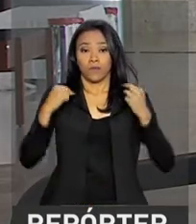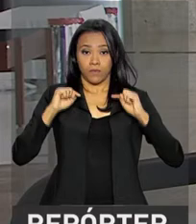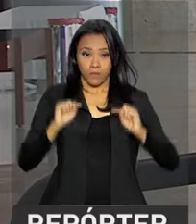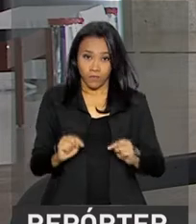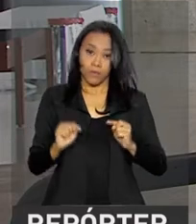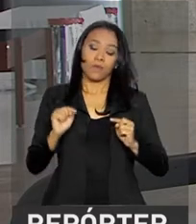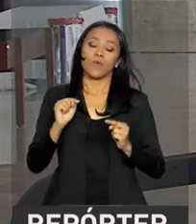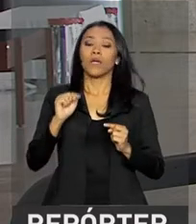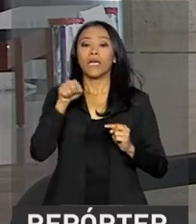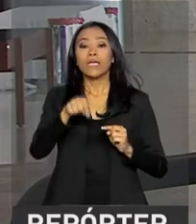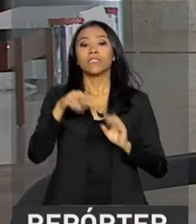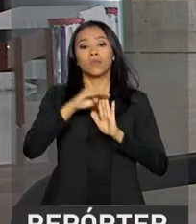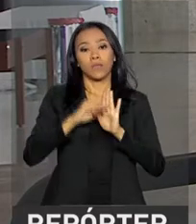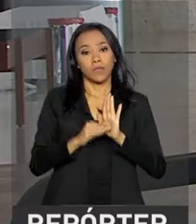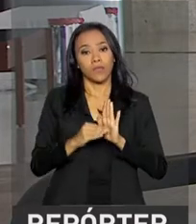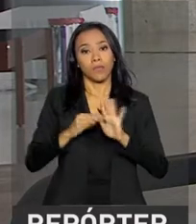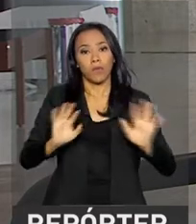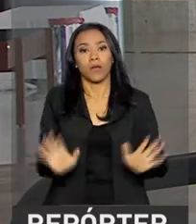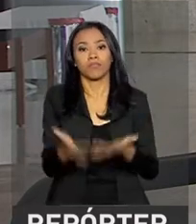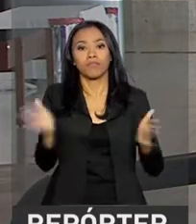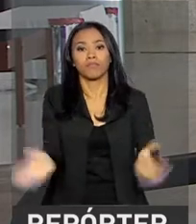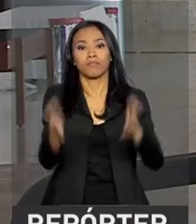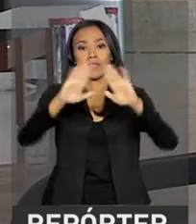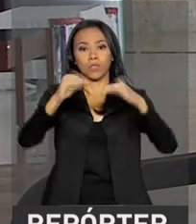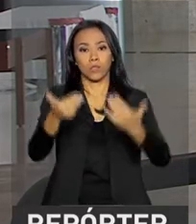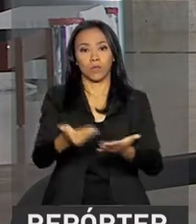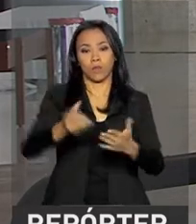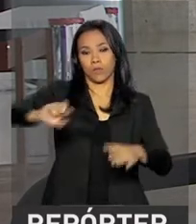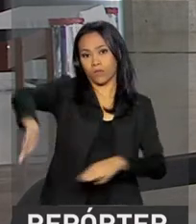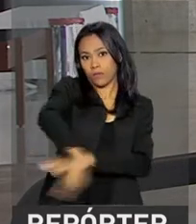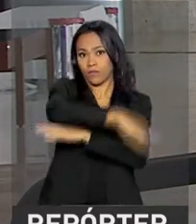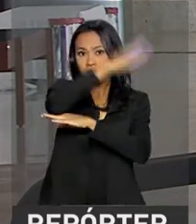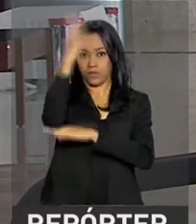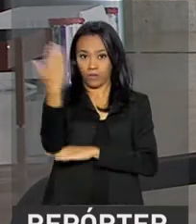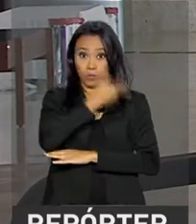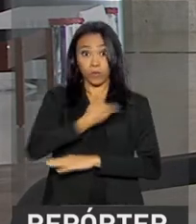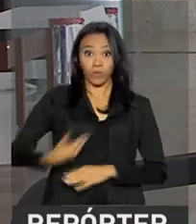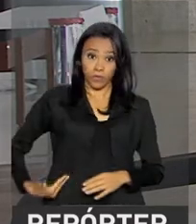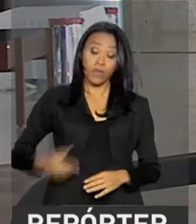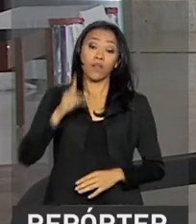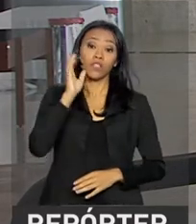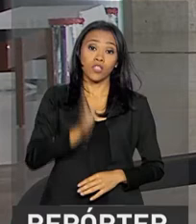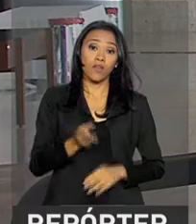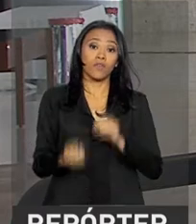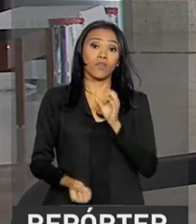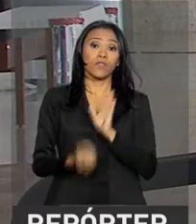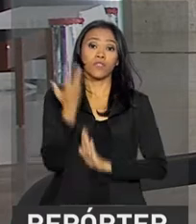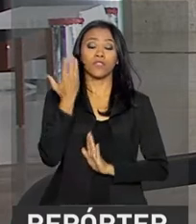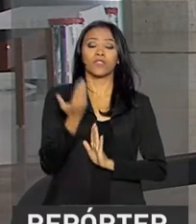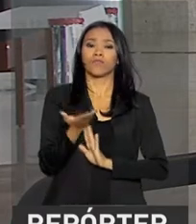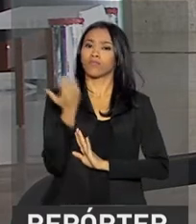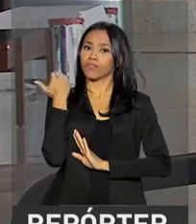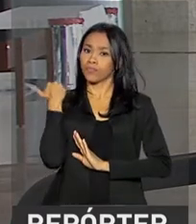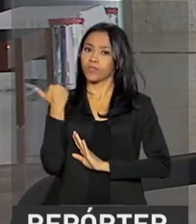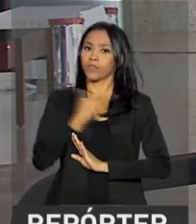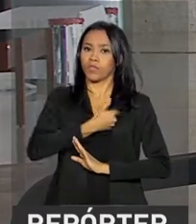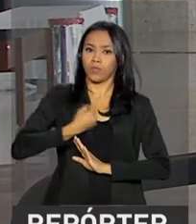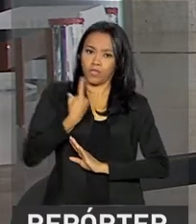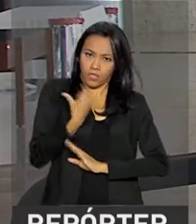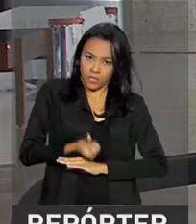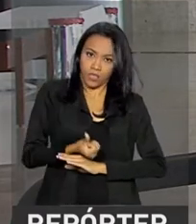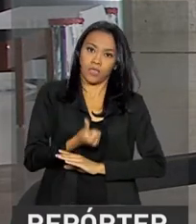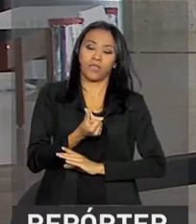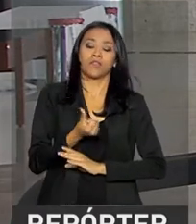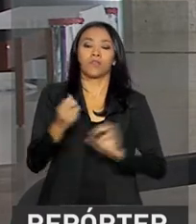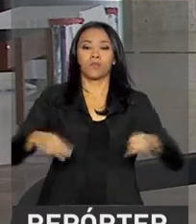às escolas de ensino médio em tempo integral foi lançado pelo ministério da educação em 2016 além